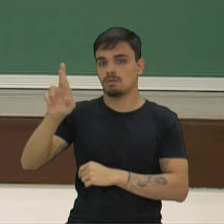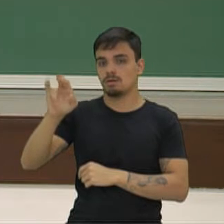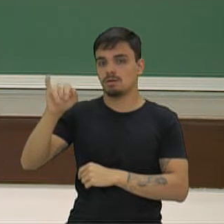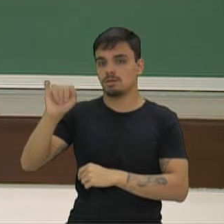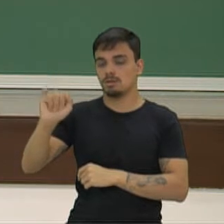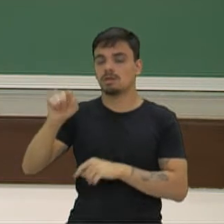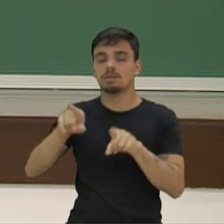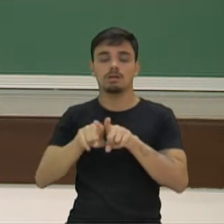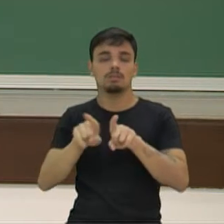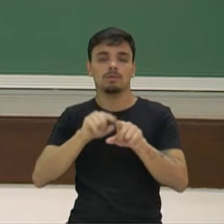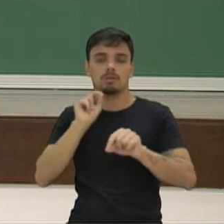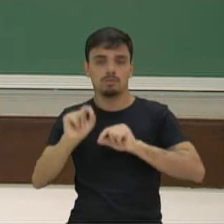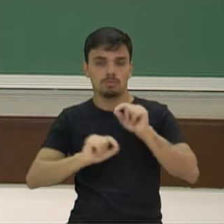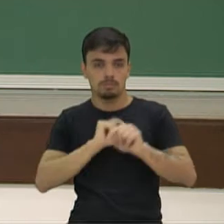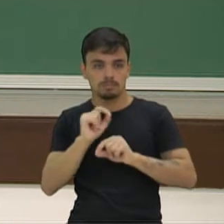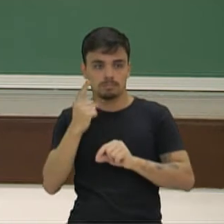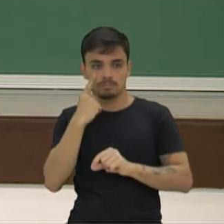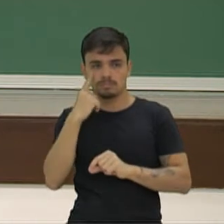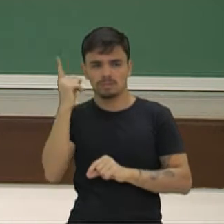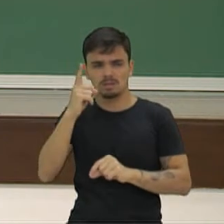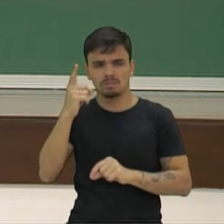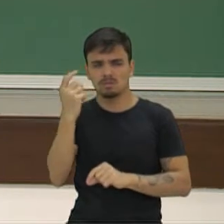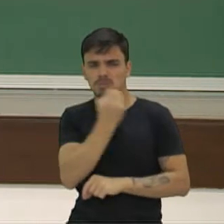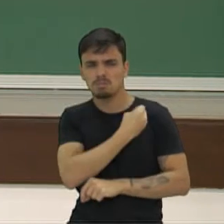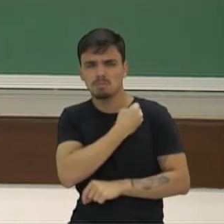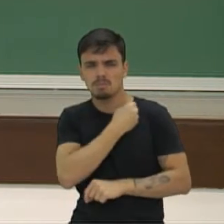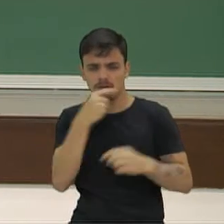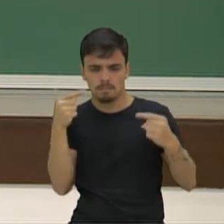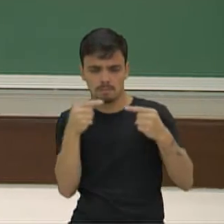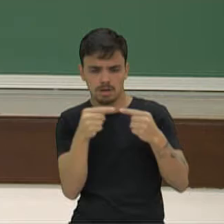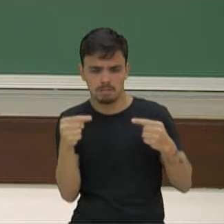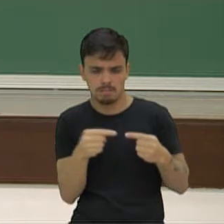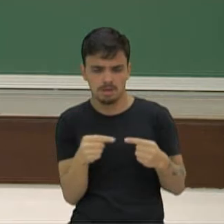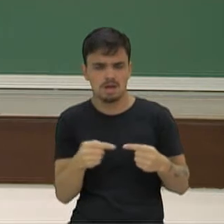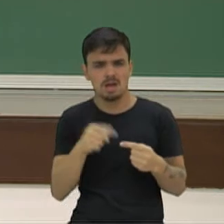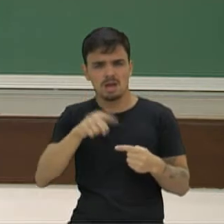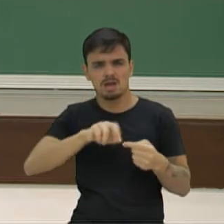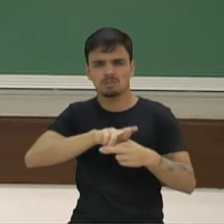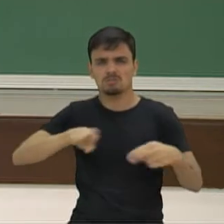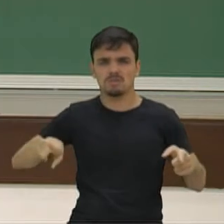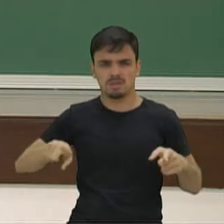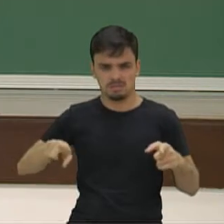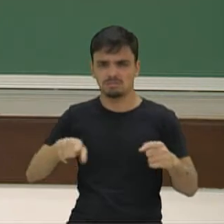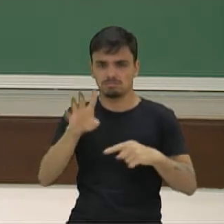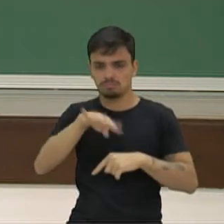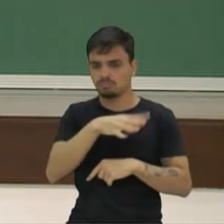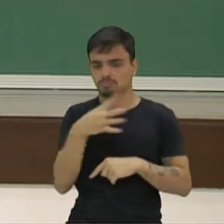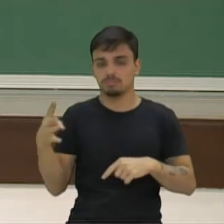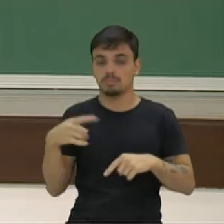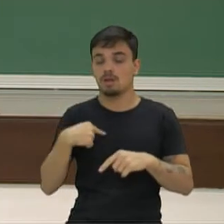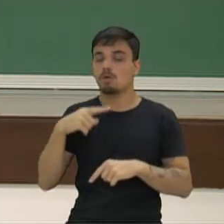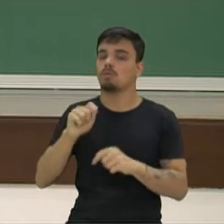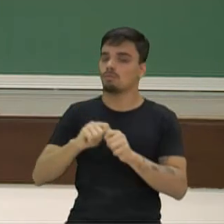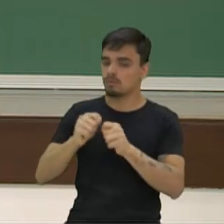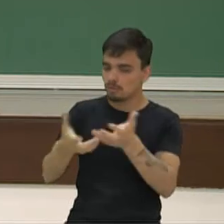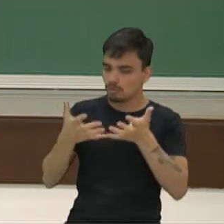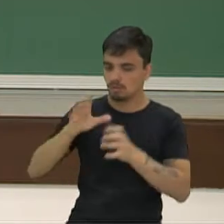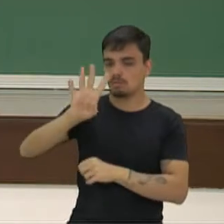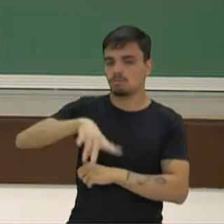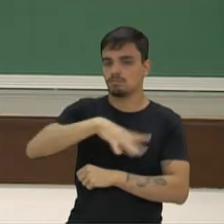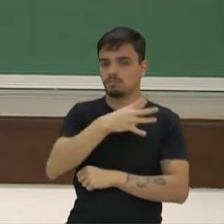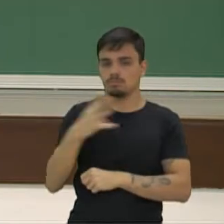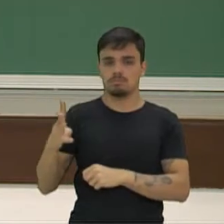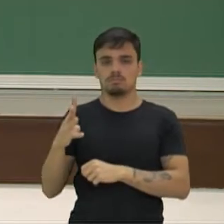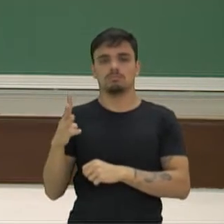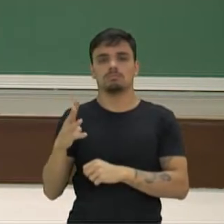outra, uma porcentagem. Você viu que os números não batem porque são tabelas diferentes? E eu fiz questão de pegar tabelas diferentes para dizer para